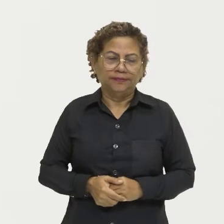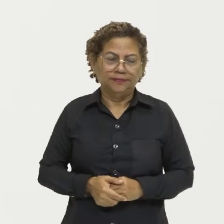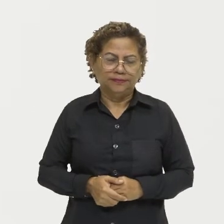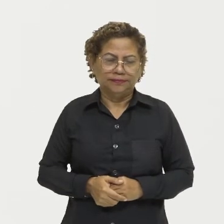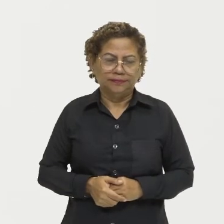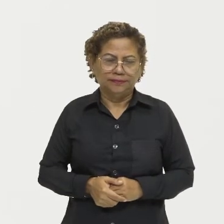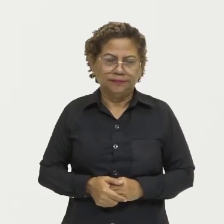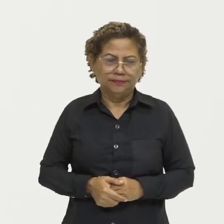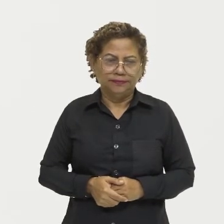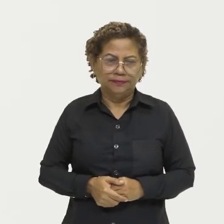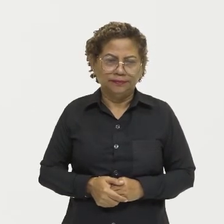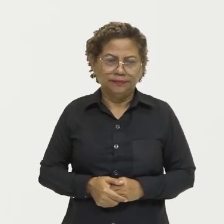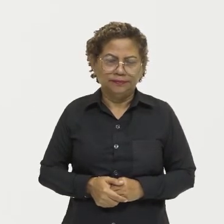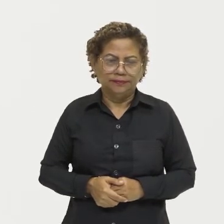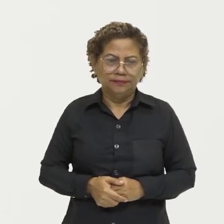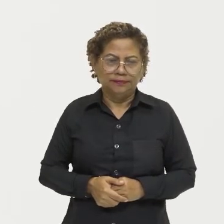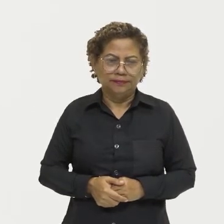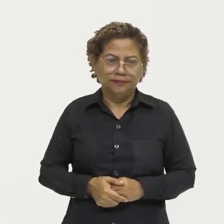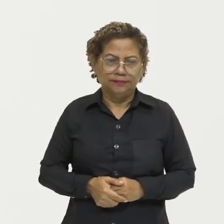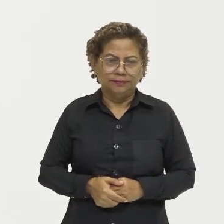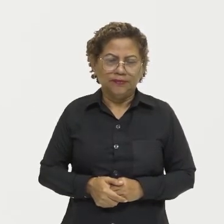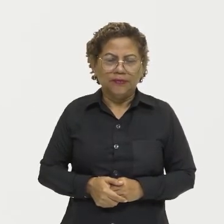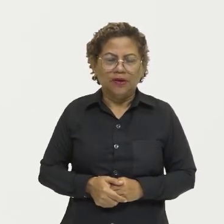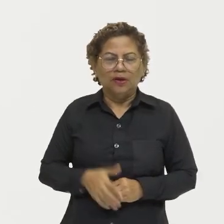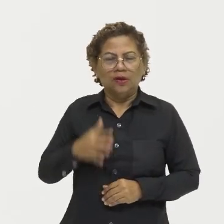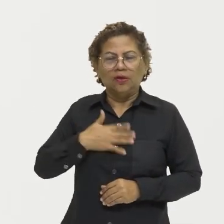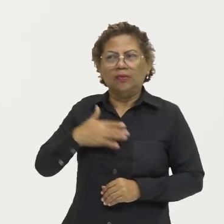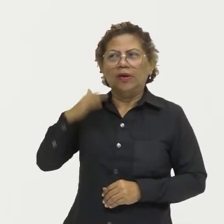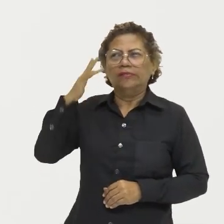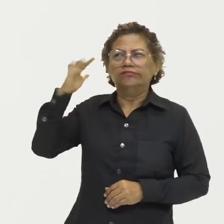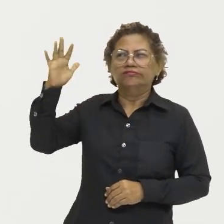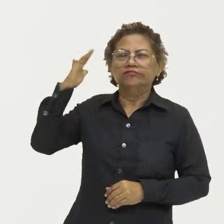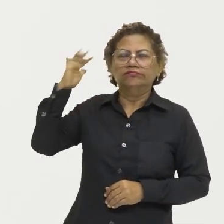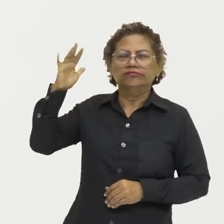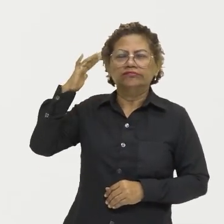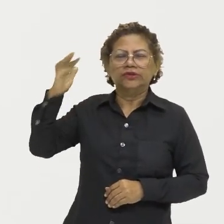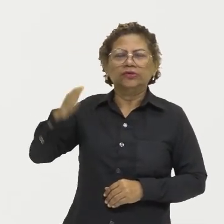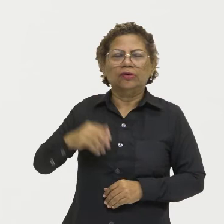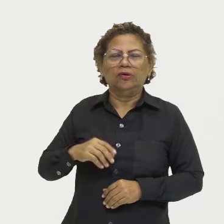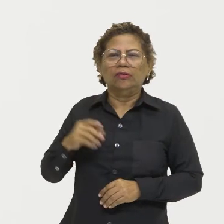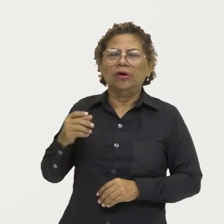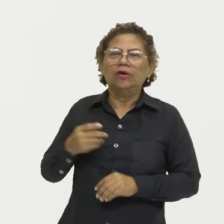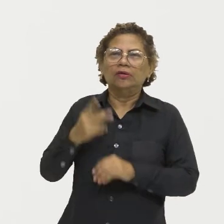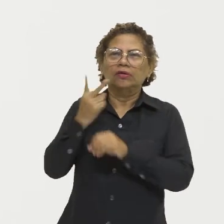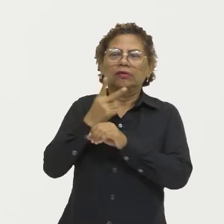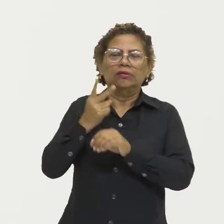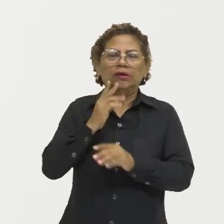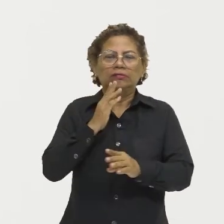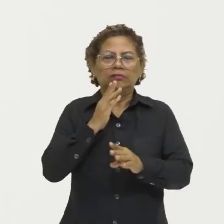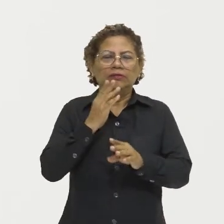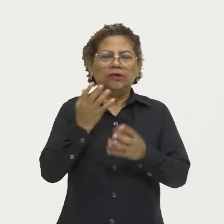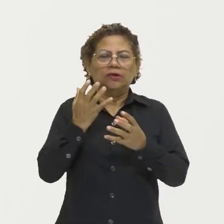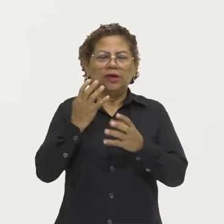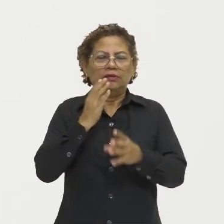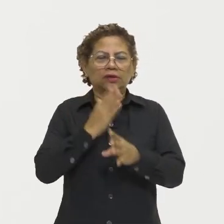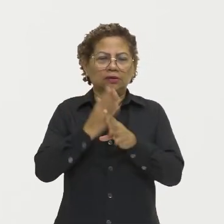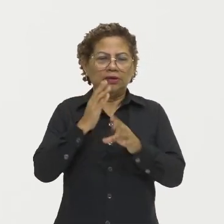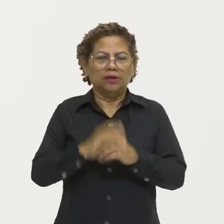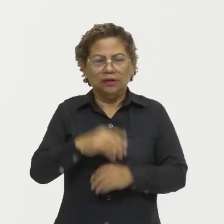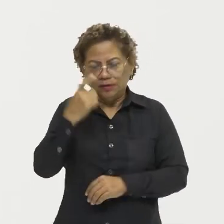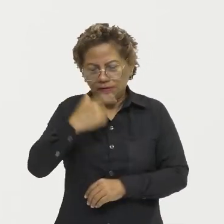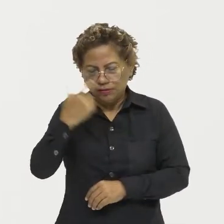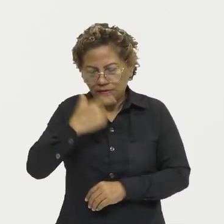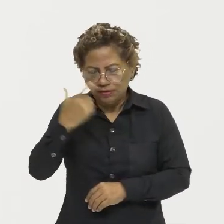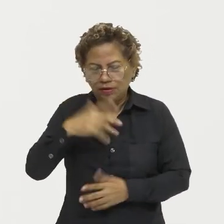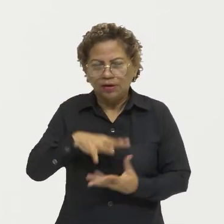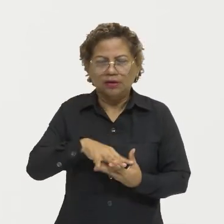E assim, nos meus sonhos te procuro, chora minha alma. Lágrimas que invadem meu coração, lágrimas,